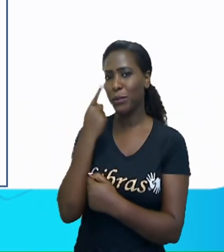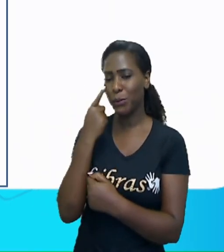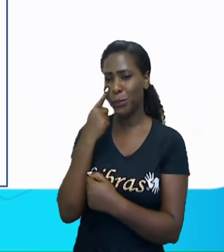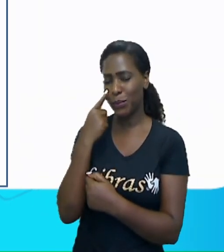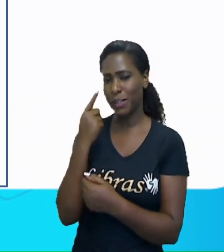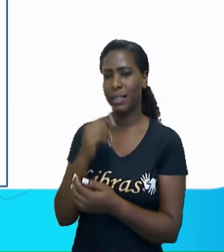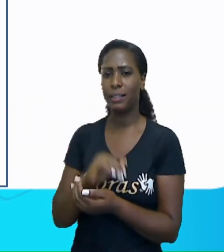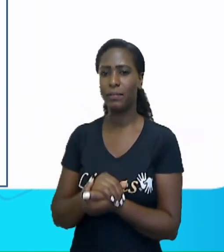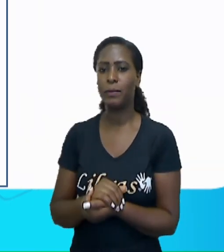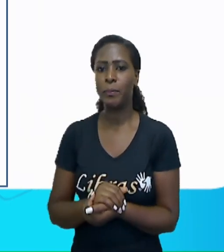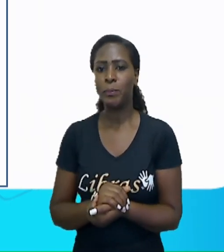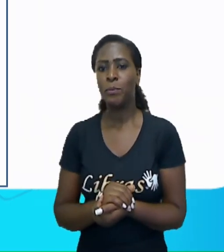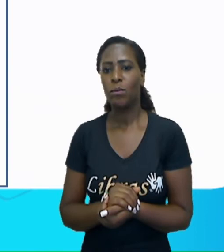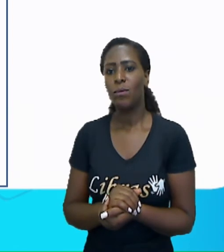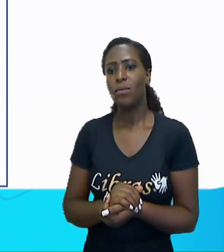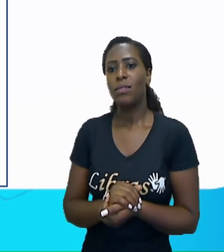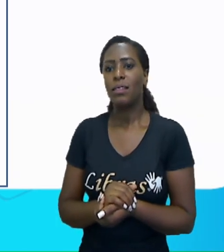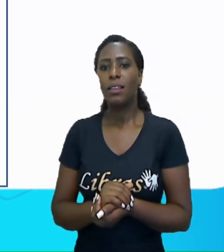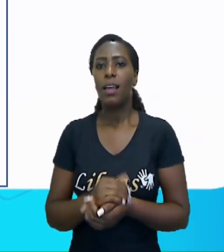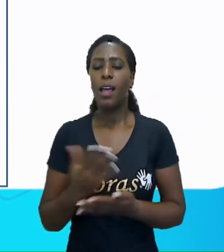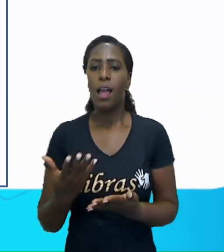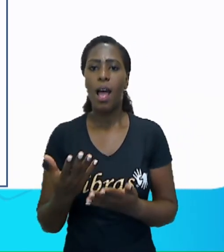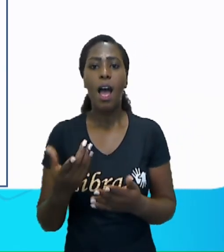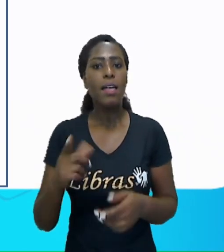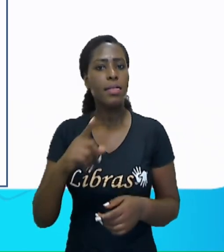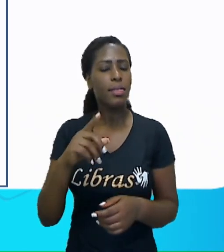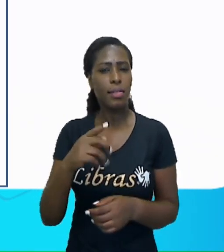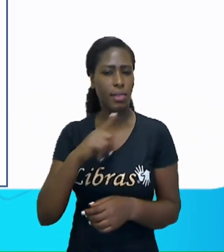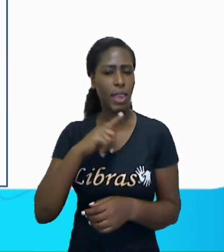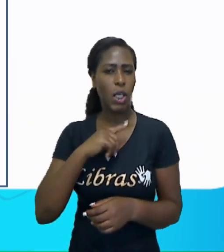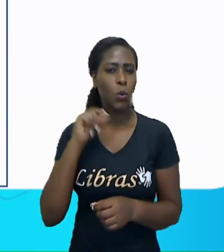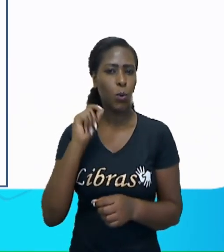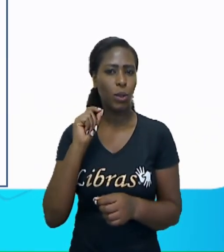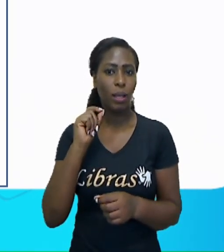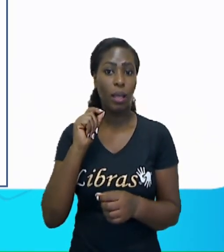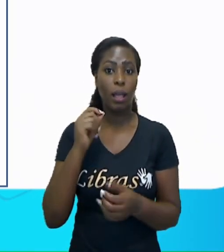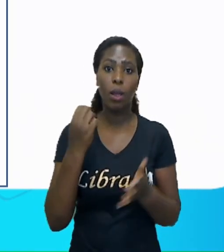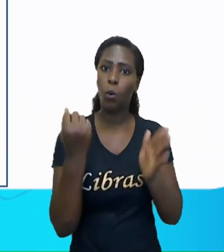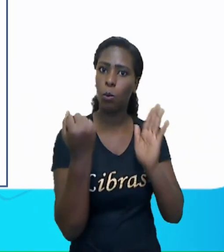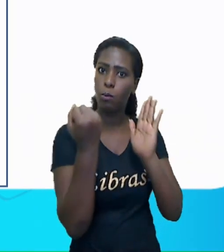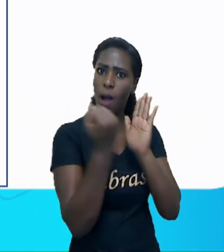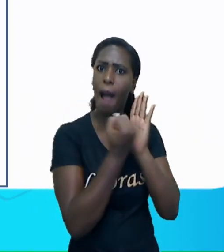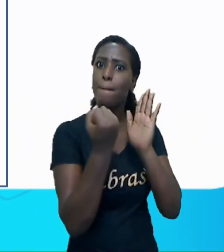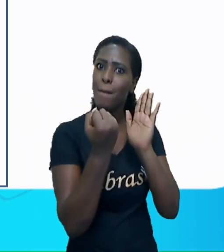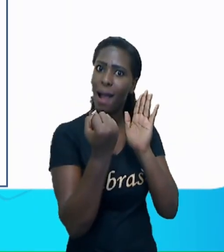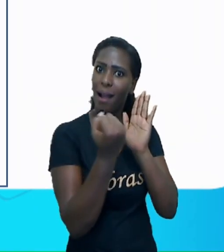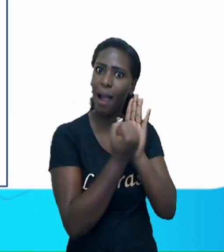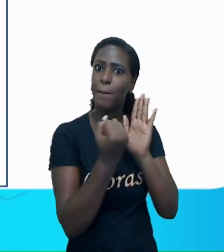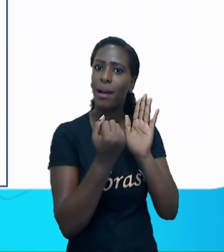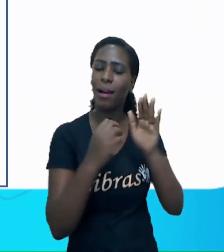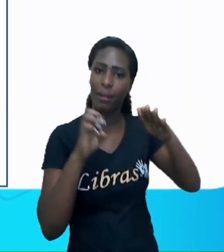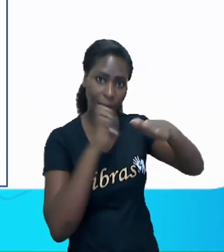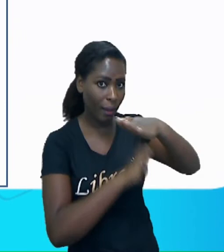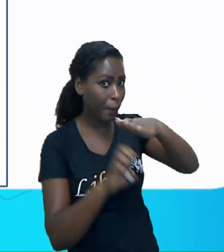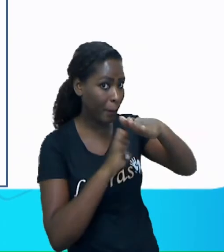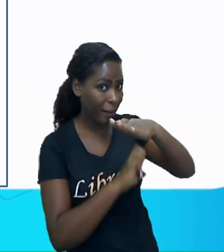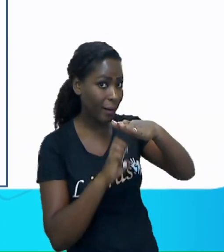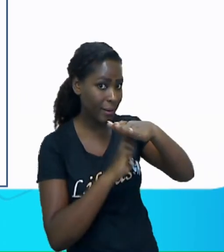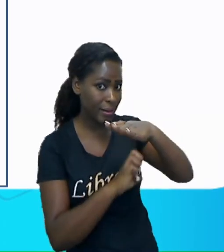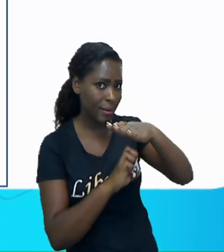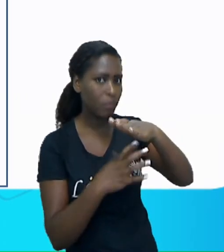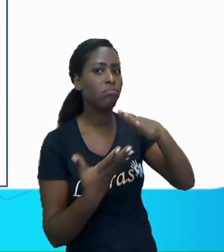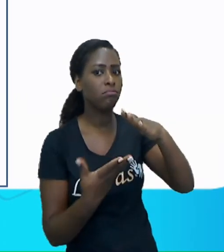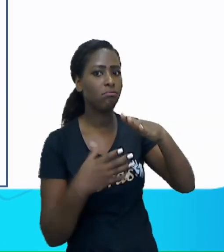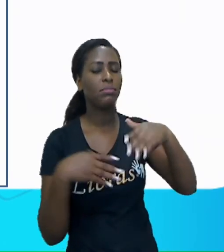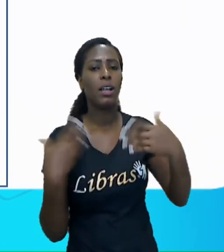solicitação. Observe, temos o timbre da empresa, né, o departamento de vendas. Para quem ela foi destinada?